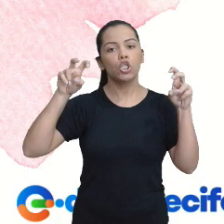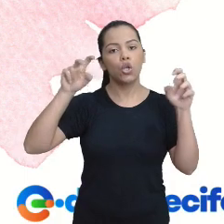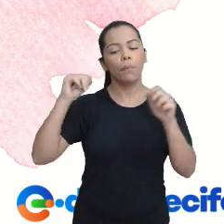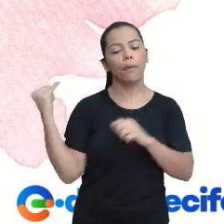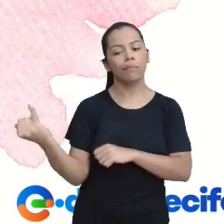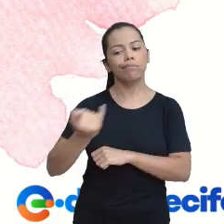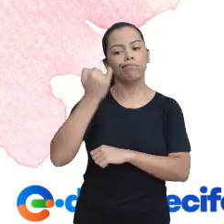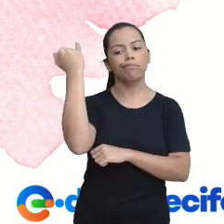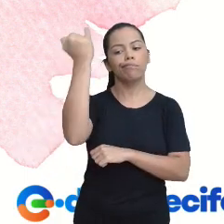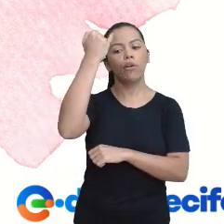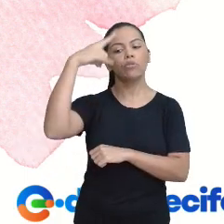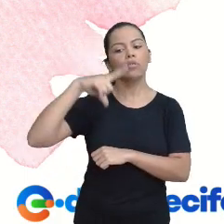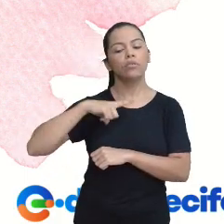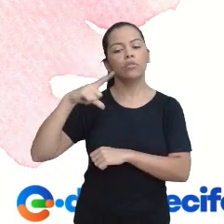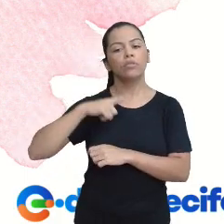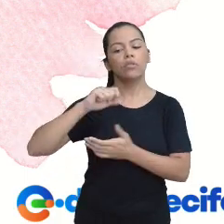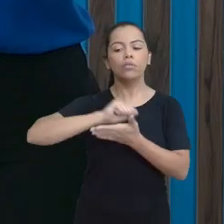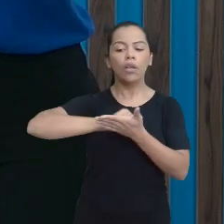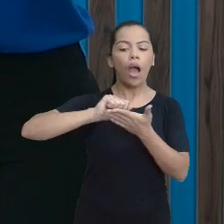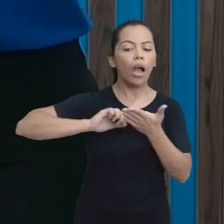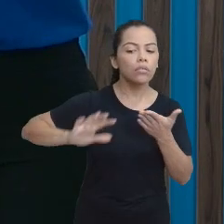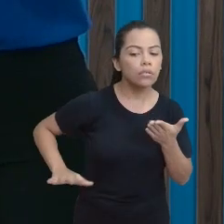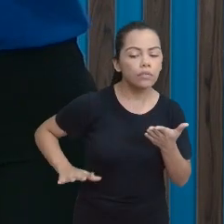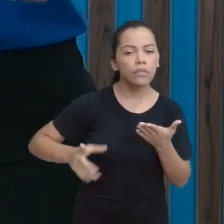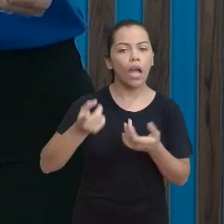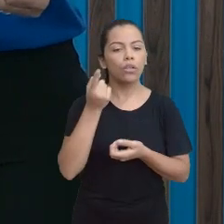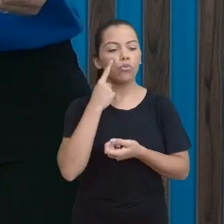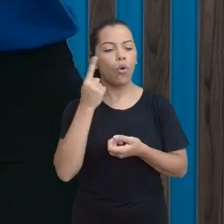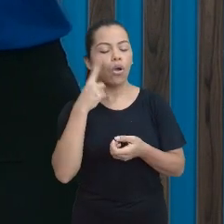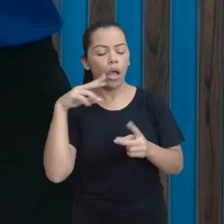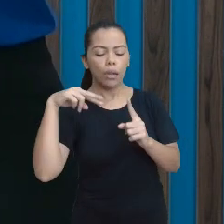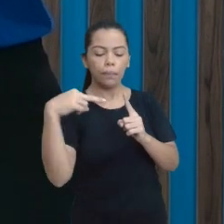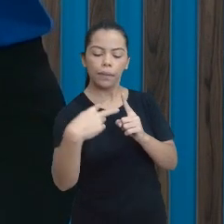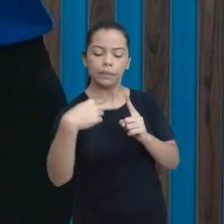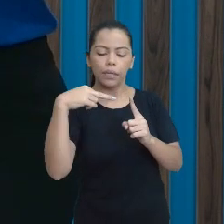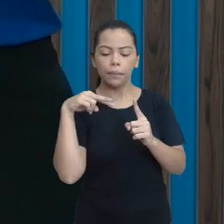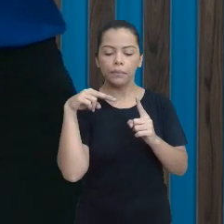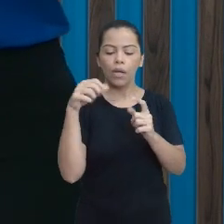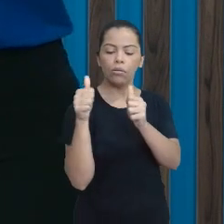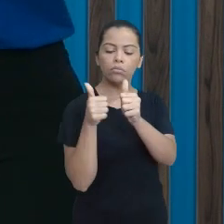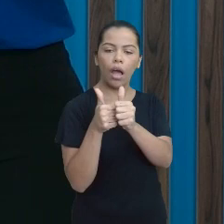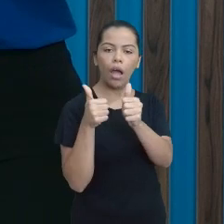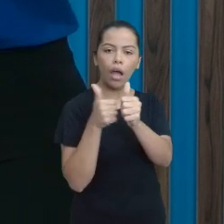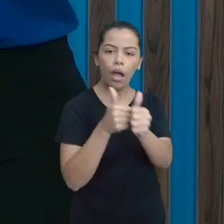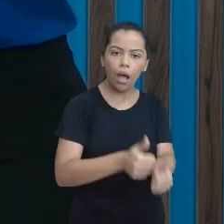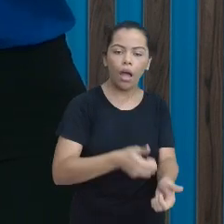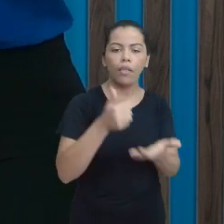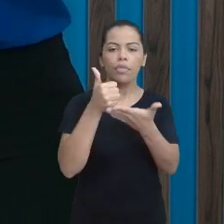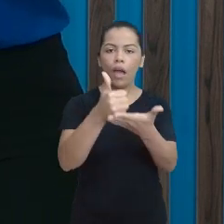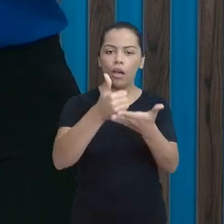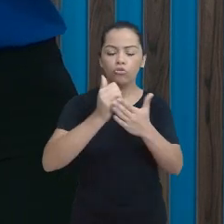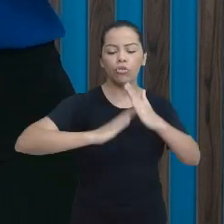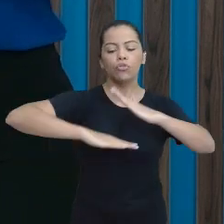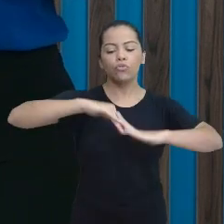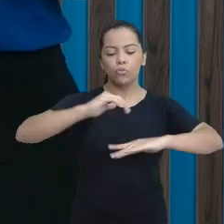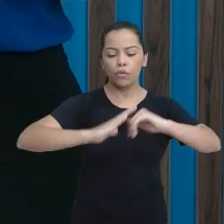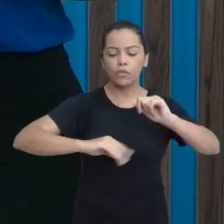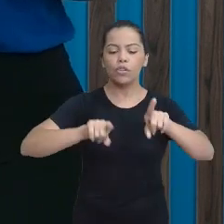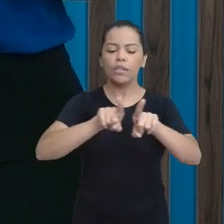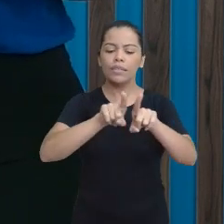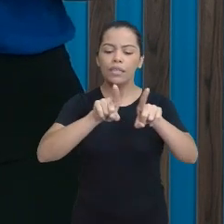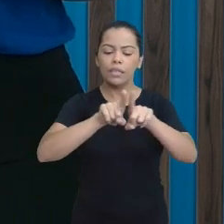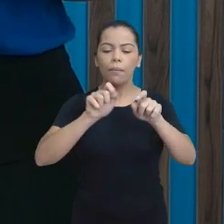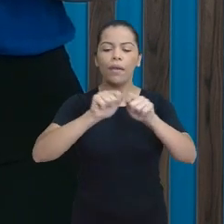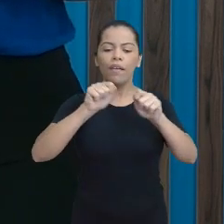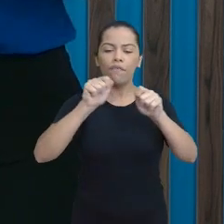das intervenções, do olhar, da parceria, dos profissionais que também estão fazendo educação